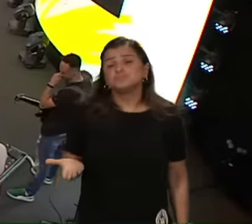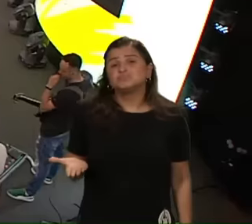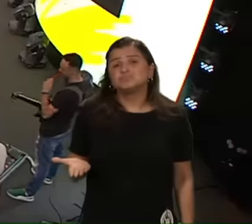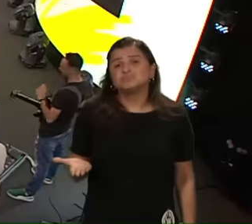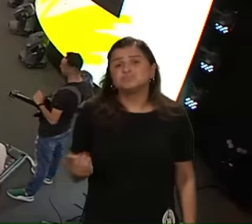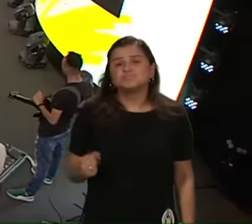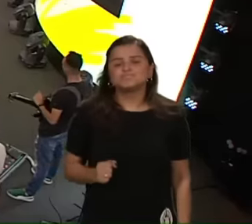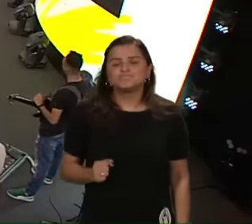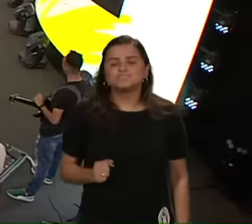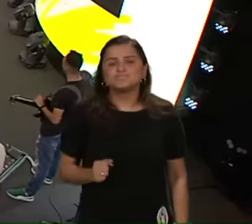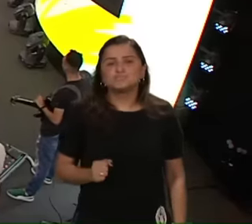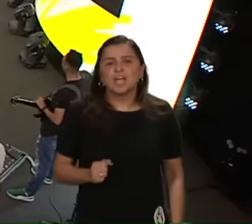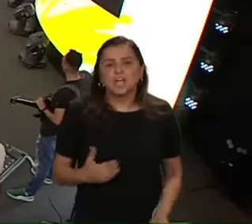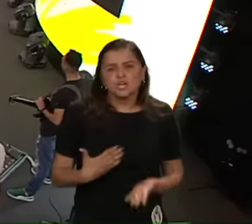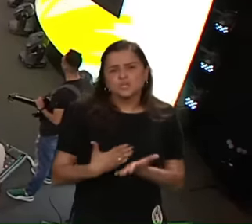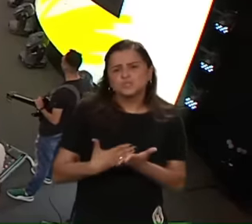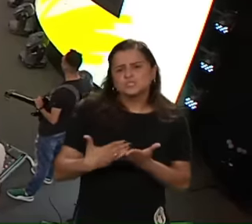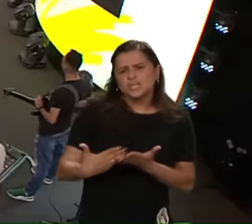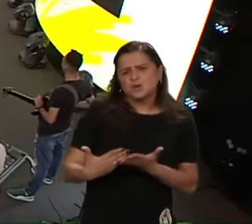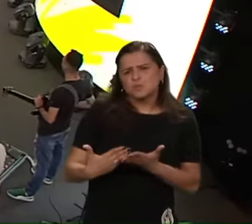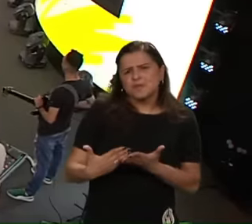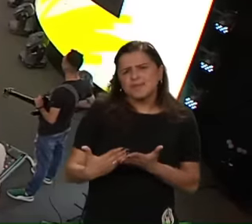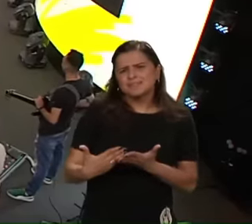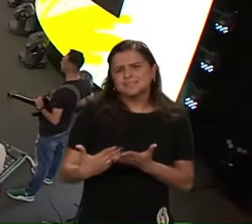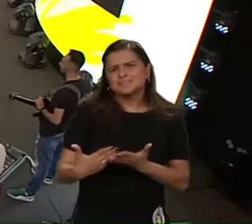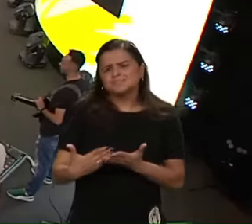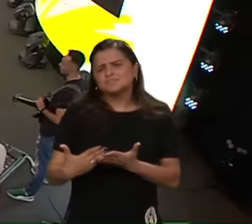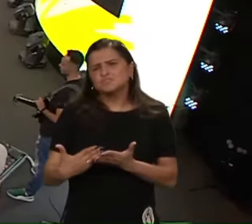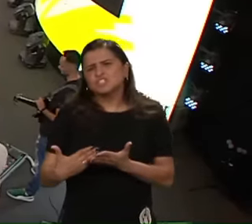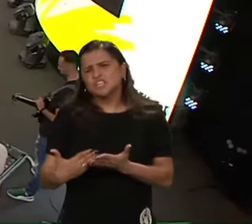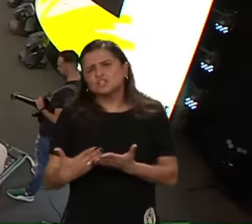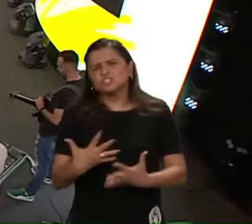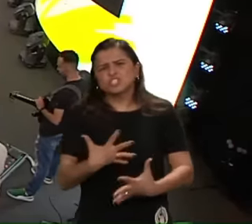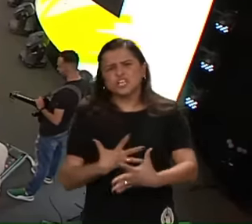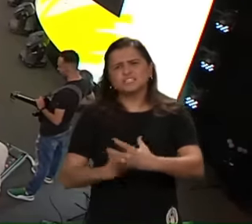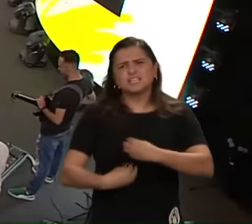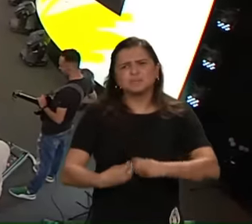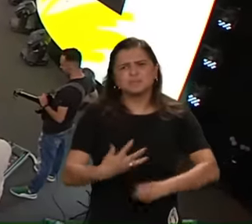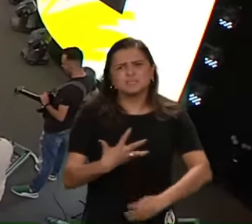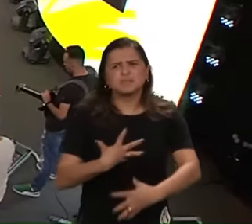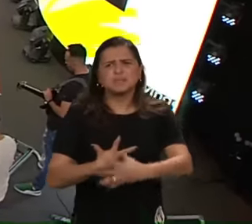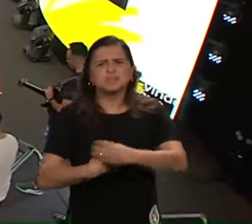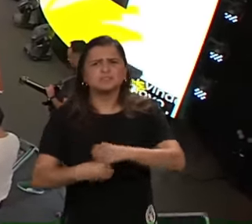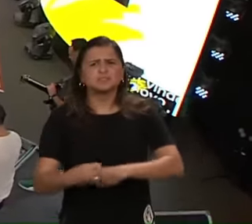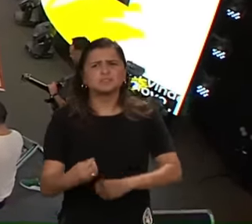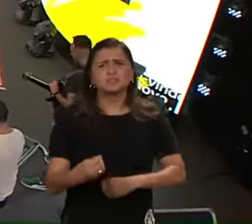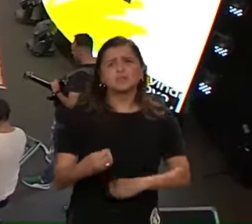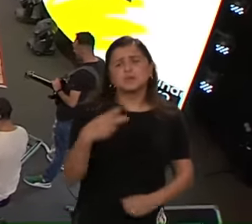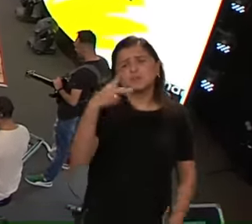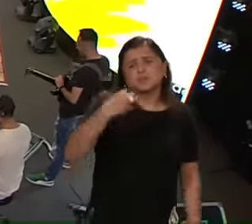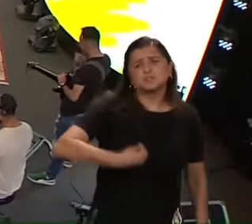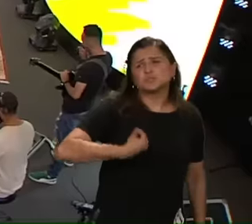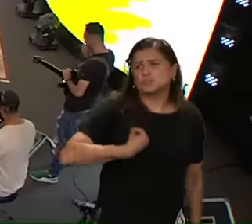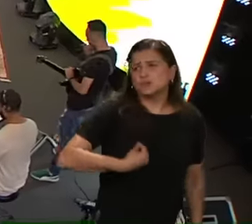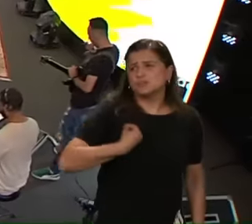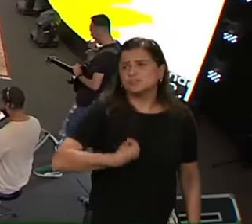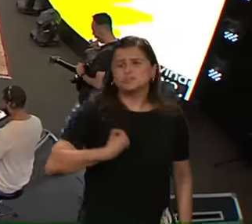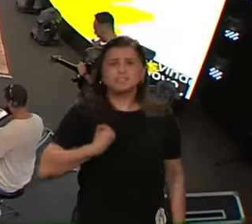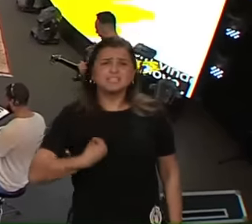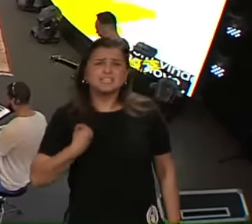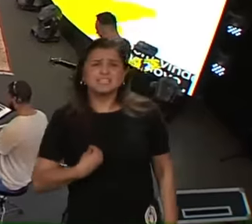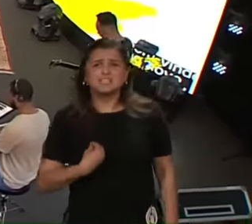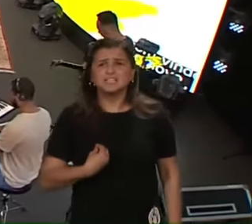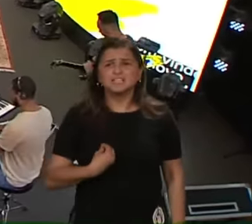Quando você começa a olhar na sua própria genealogia, durante toda a sua vida, talvez amigos bem